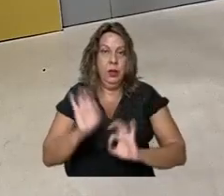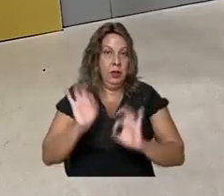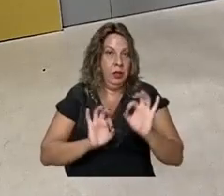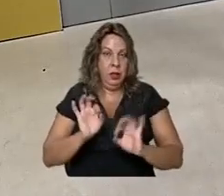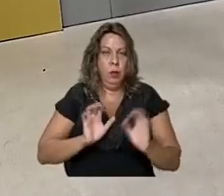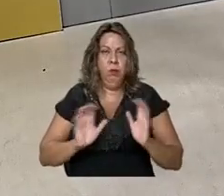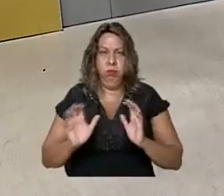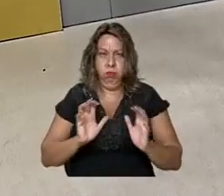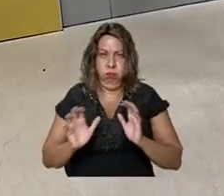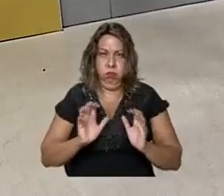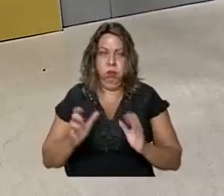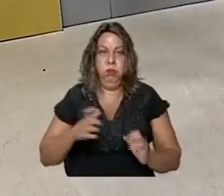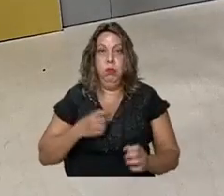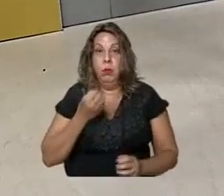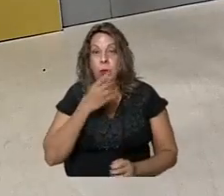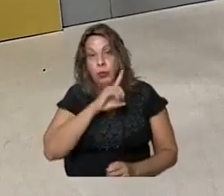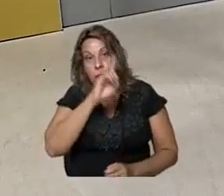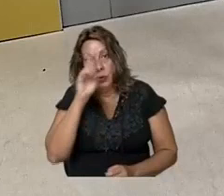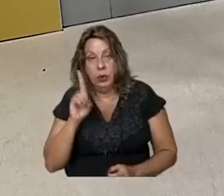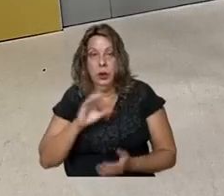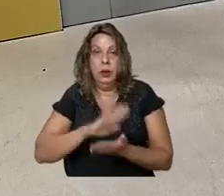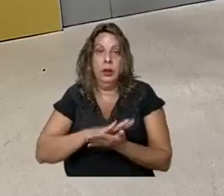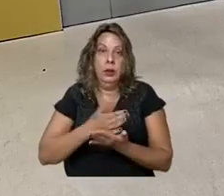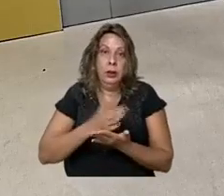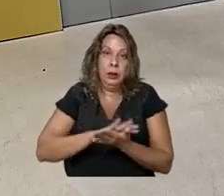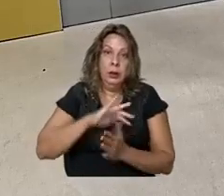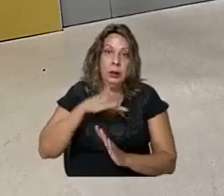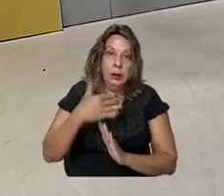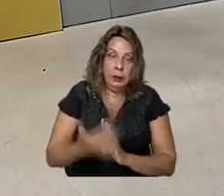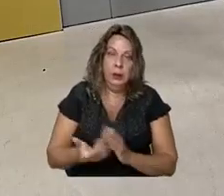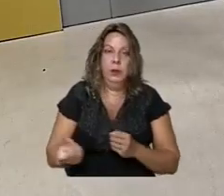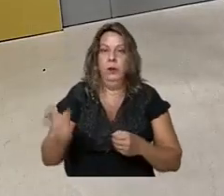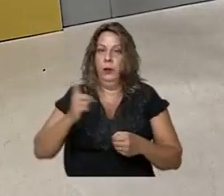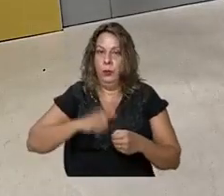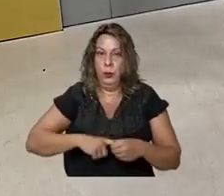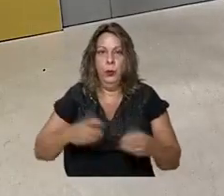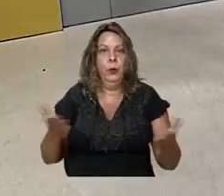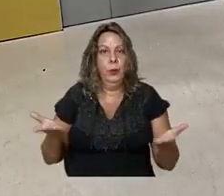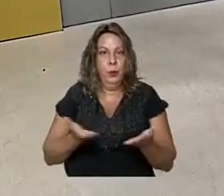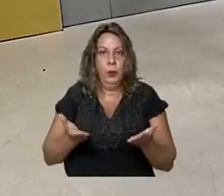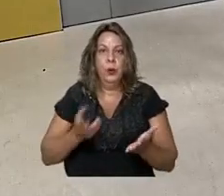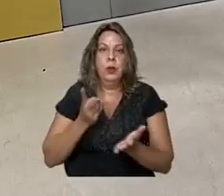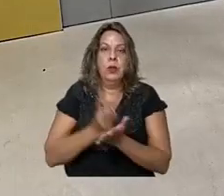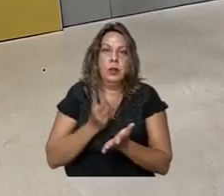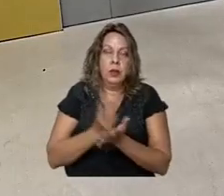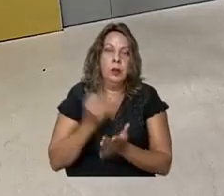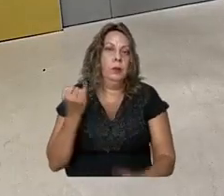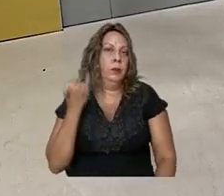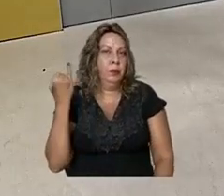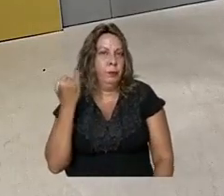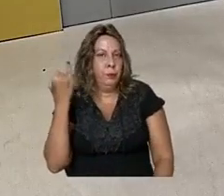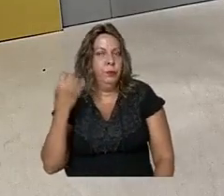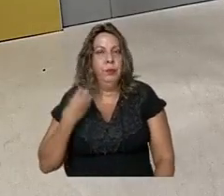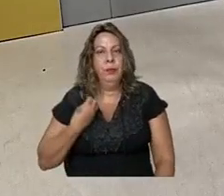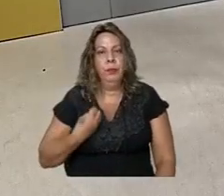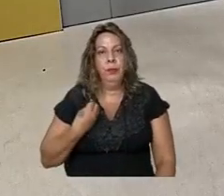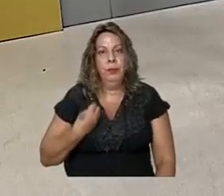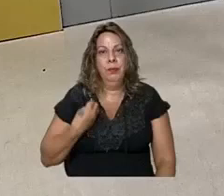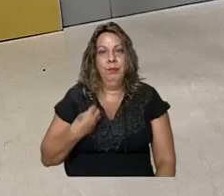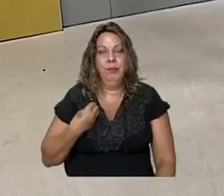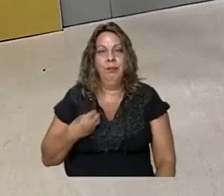elas e bom dia também para nossa intérprete de Libras. Hoje de volta a Raquel Silveira, ela que é sempre importante participar conosco para